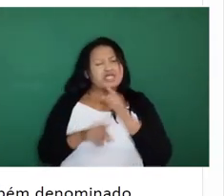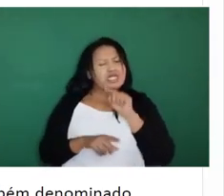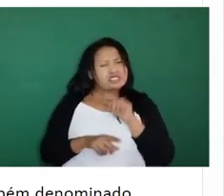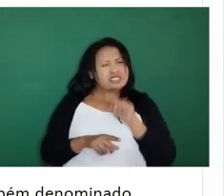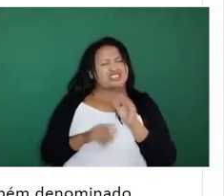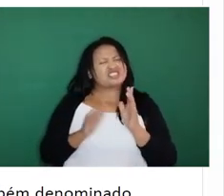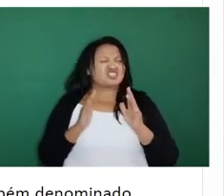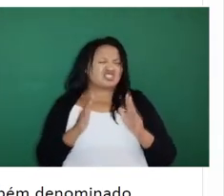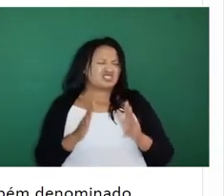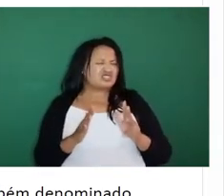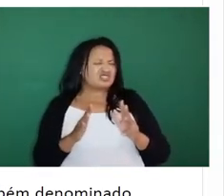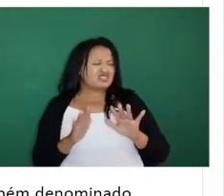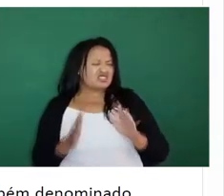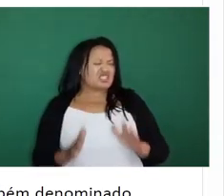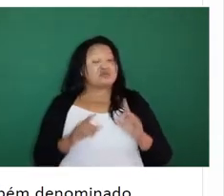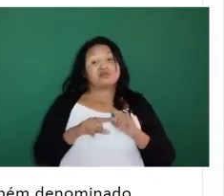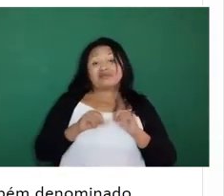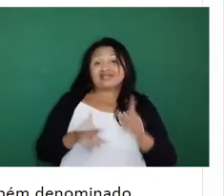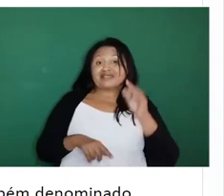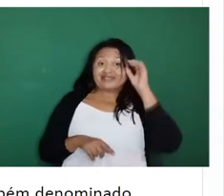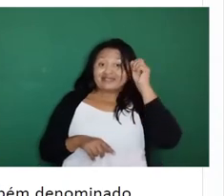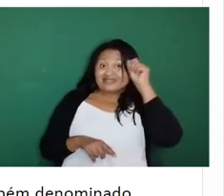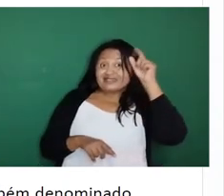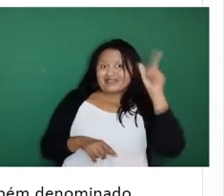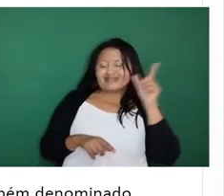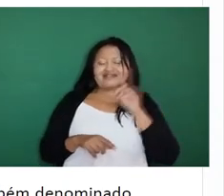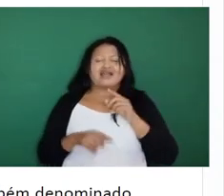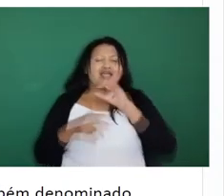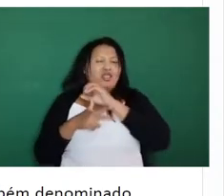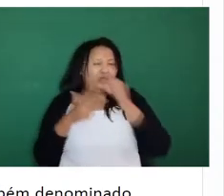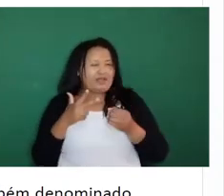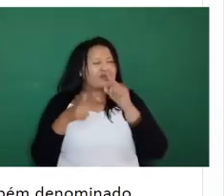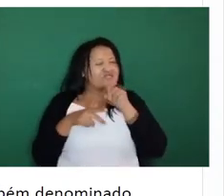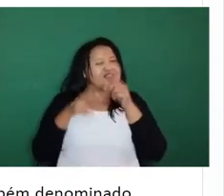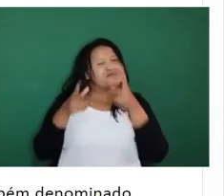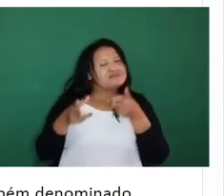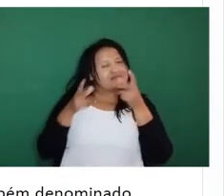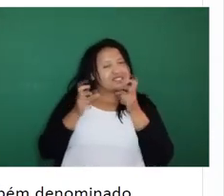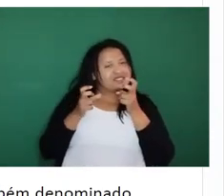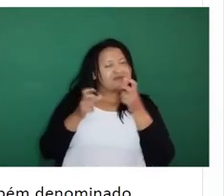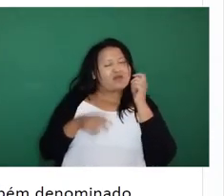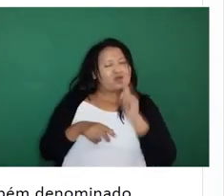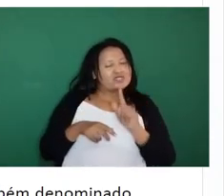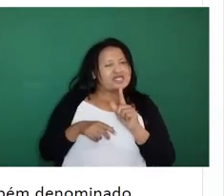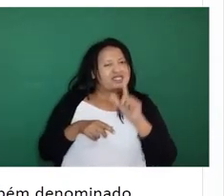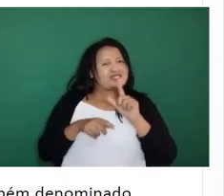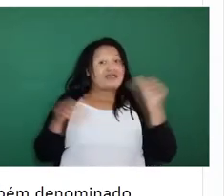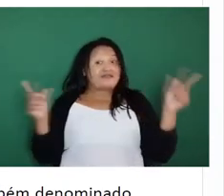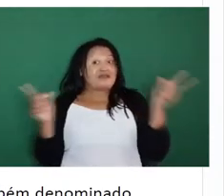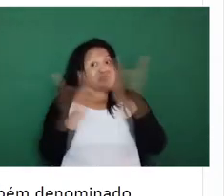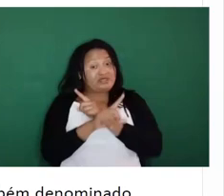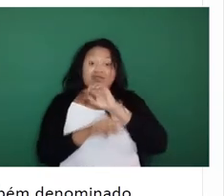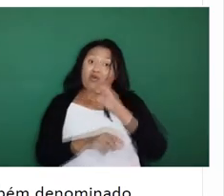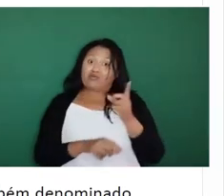é incômodo mas a ideia do Enem é justamente fazer com que identificar se você consegue fazer essa conversão ou não